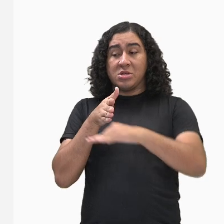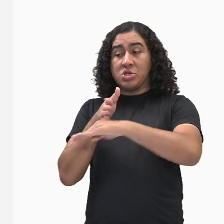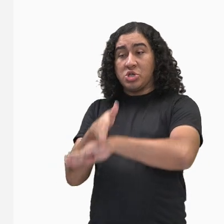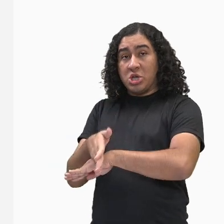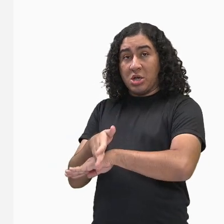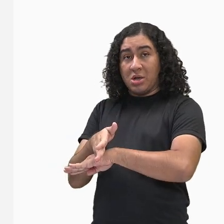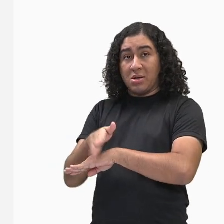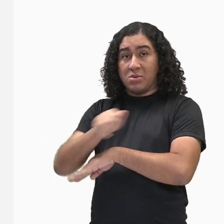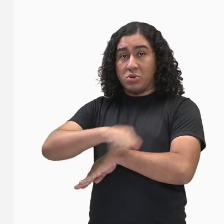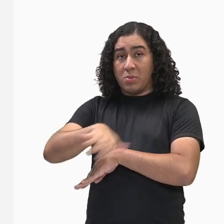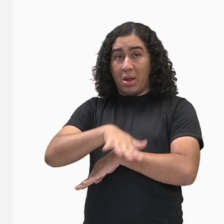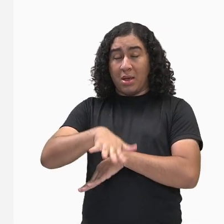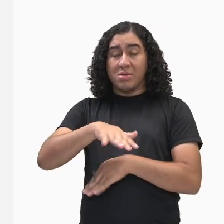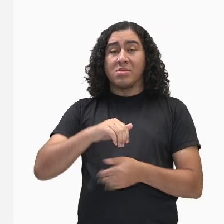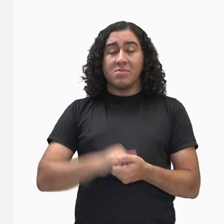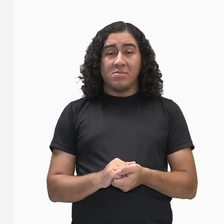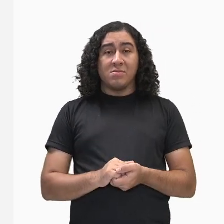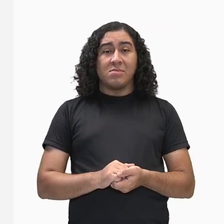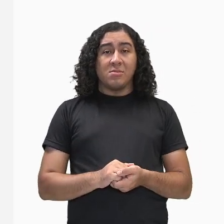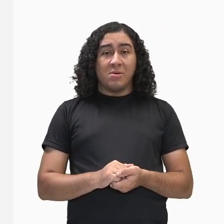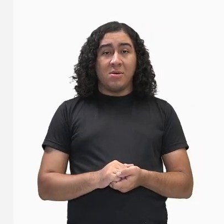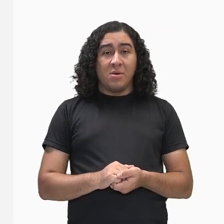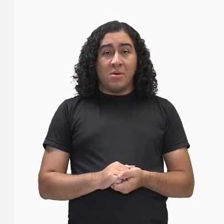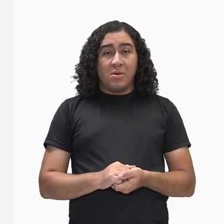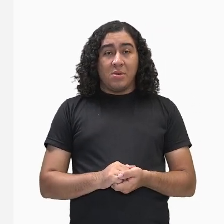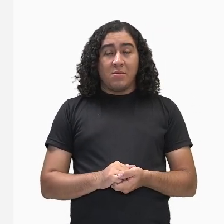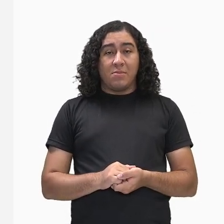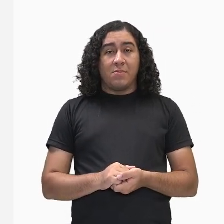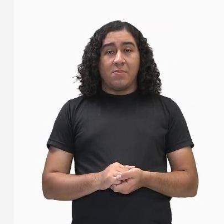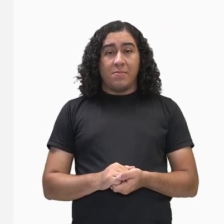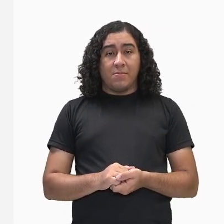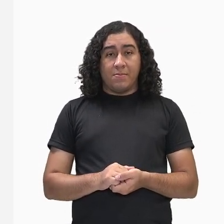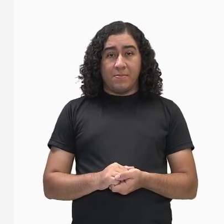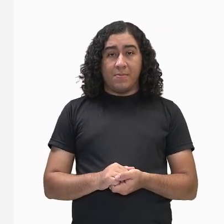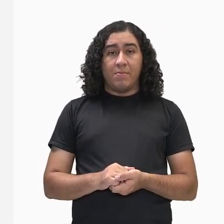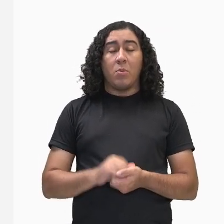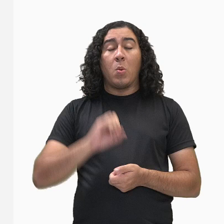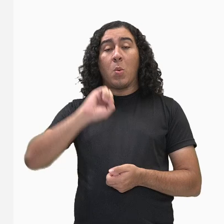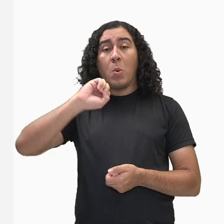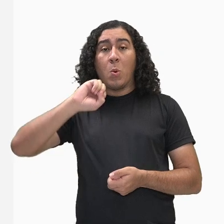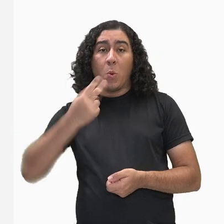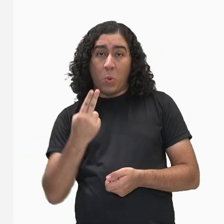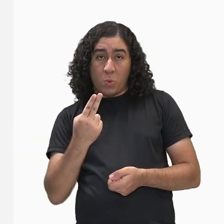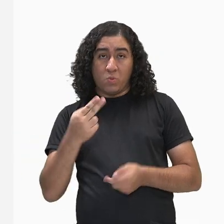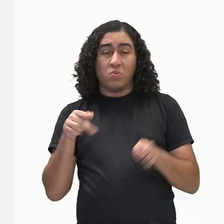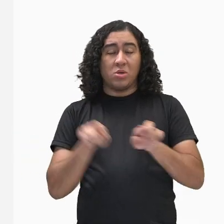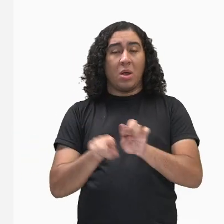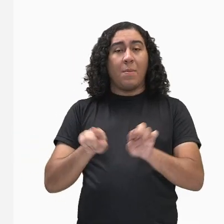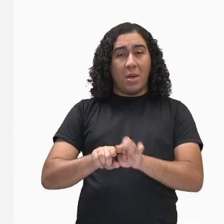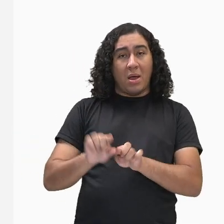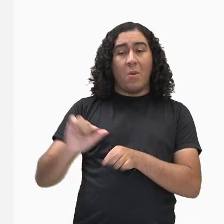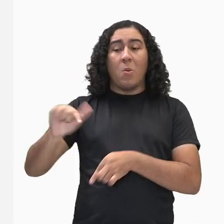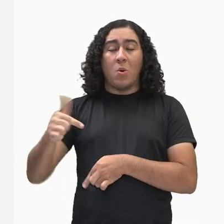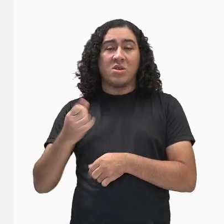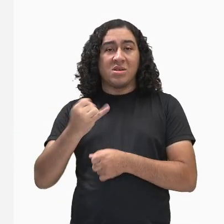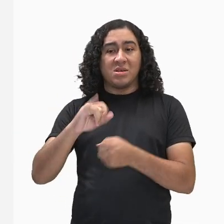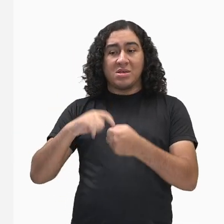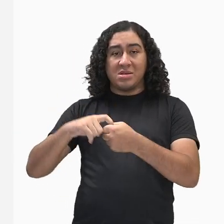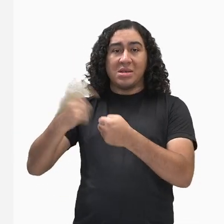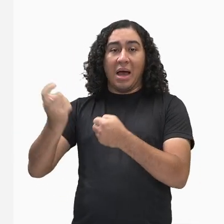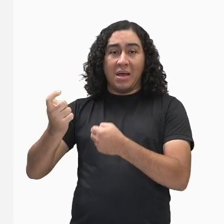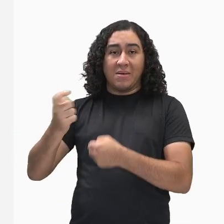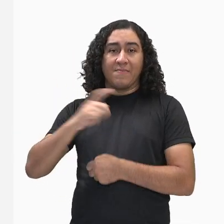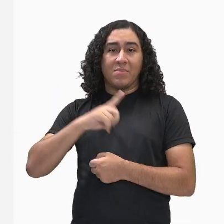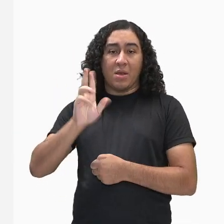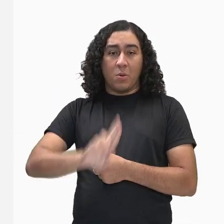chegar a alguns locais, não é? No começo da noite, 6 horas, 7 horas. Ou também agora, na hora da saída, você também